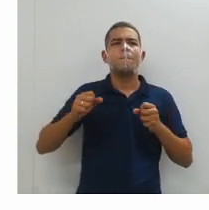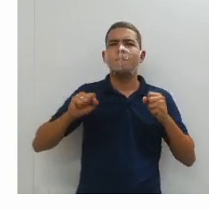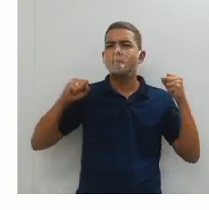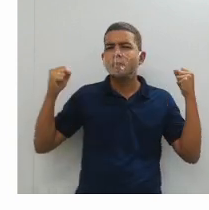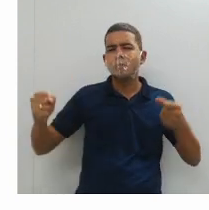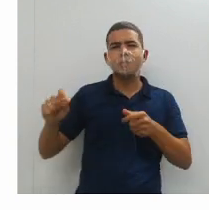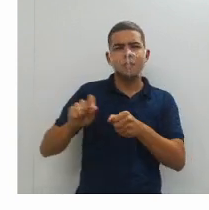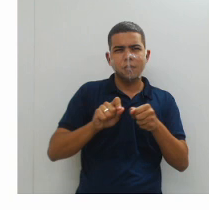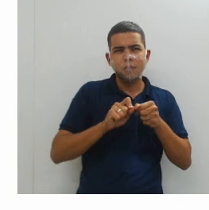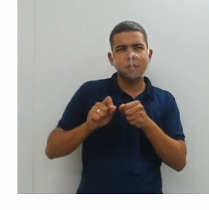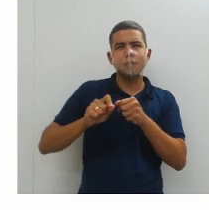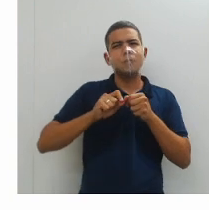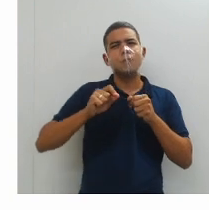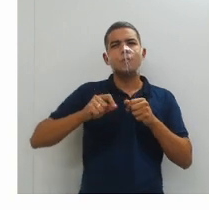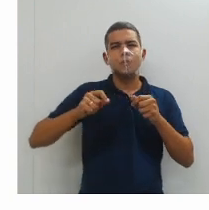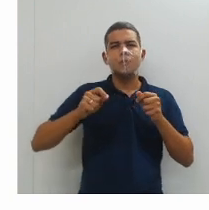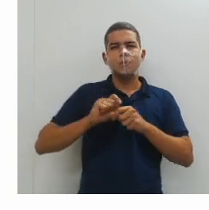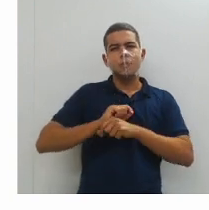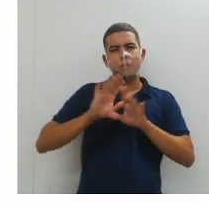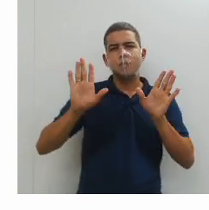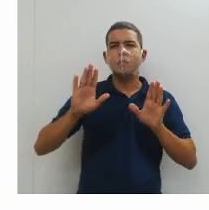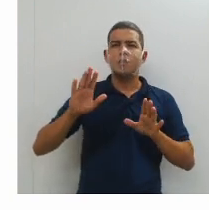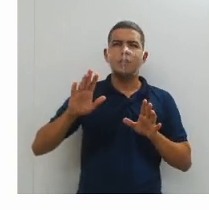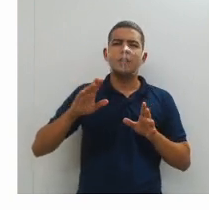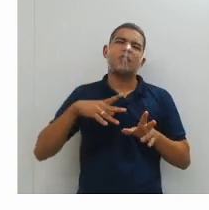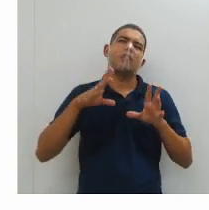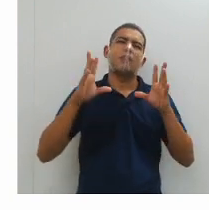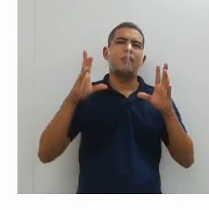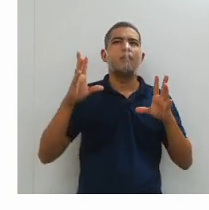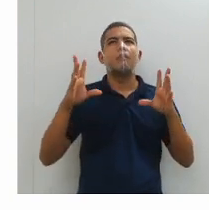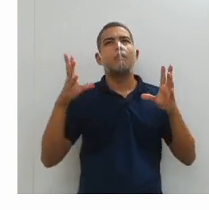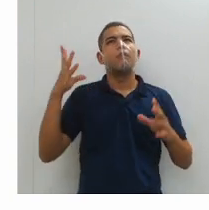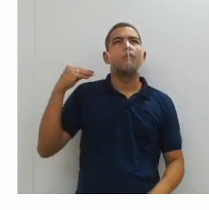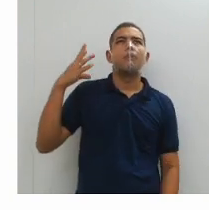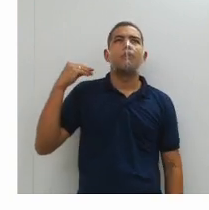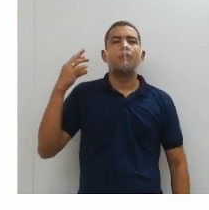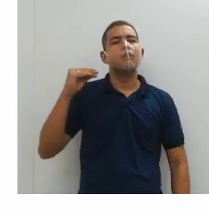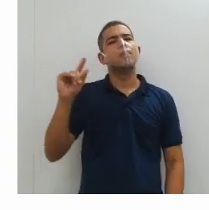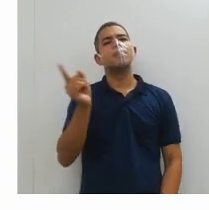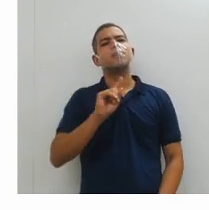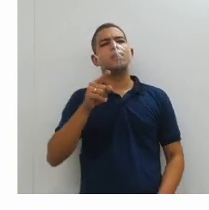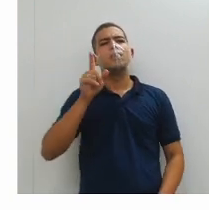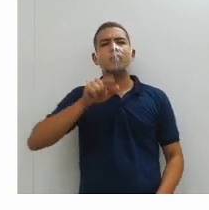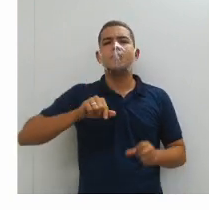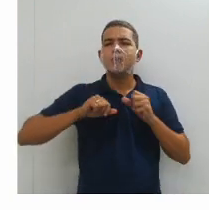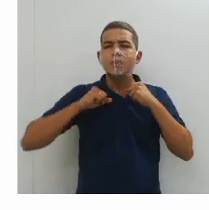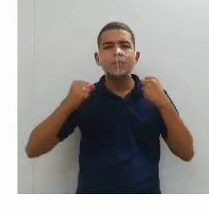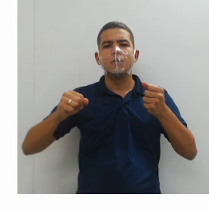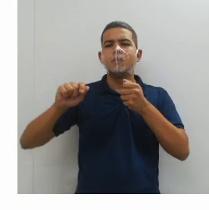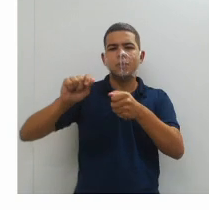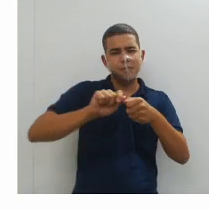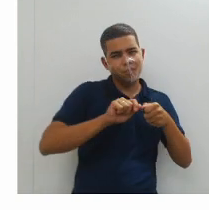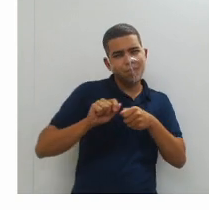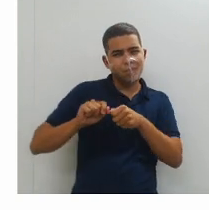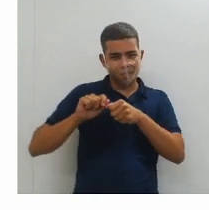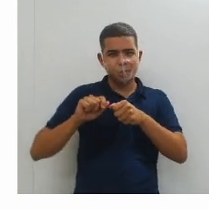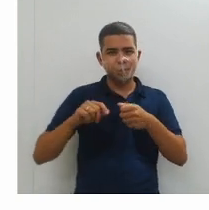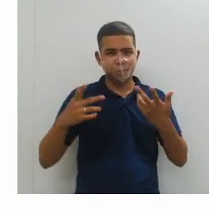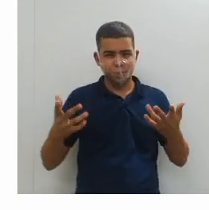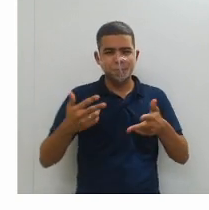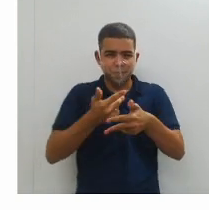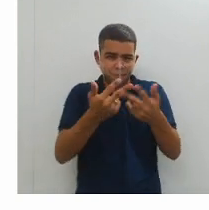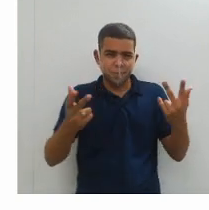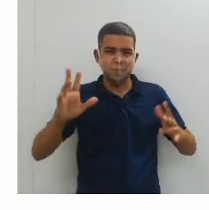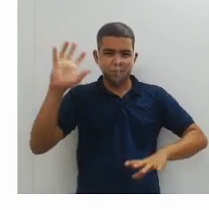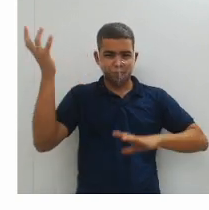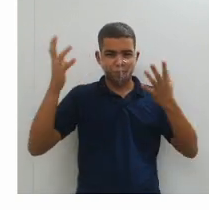lógica política, tá certo? Não é o blá blá blá, mas é a capacidade de efetivar